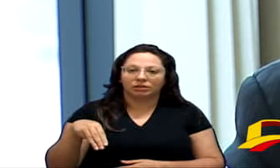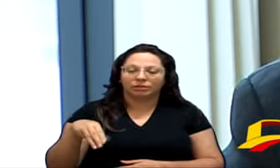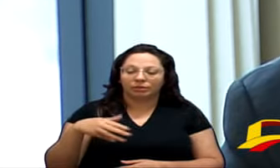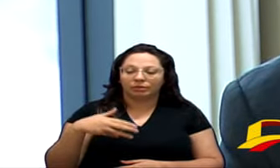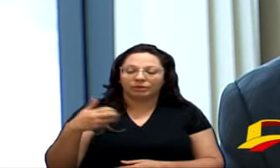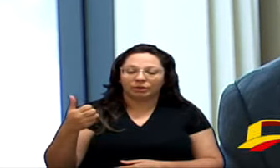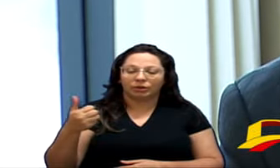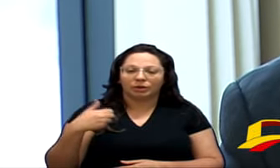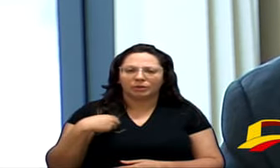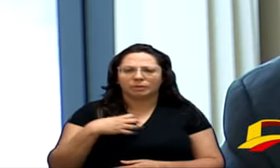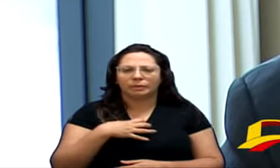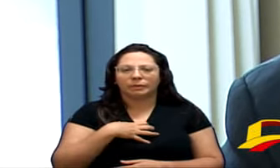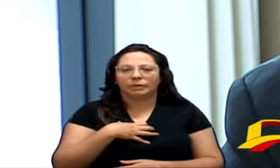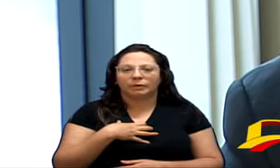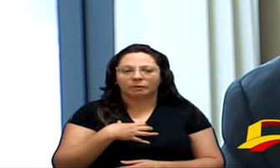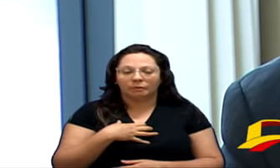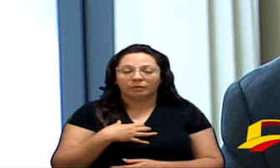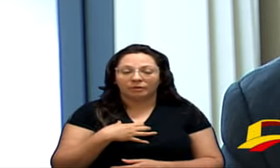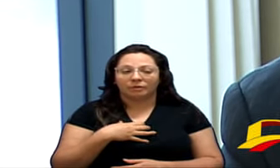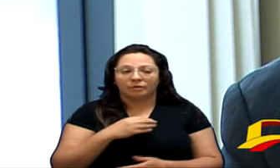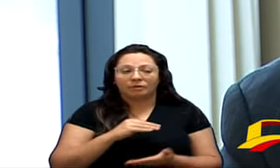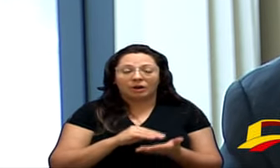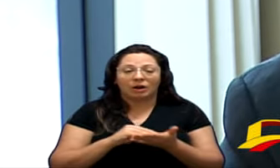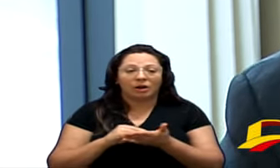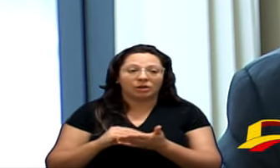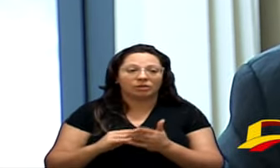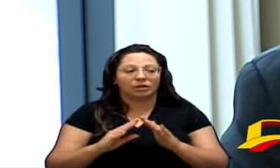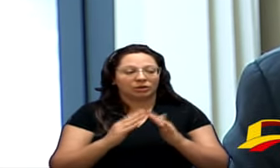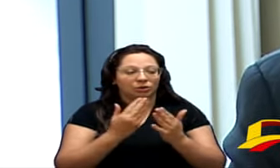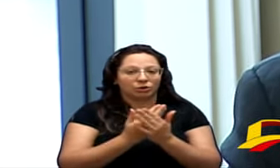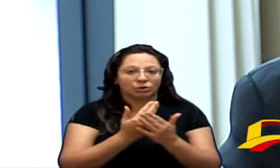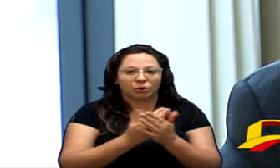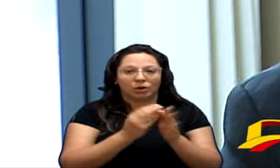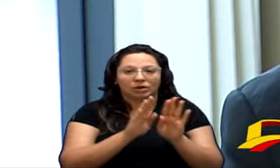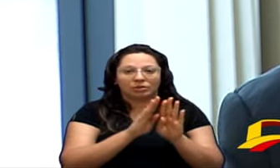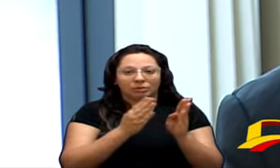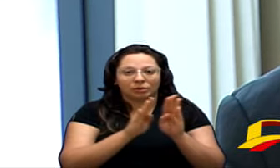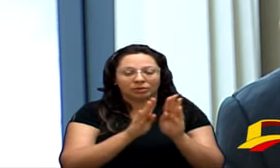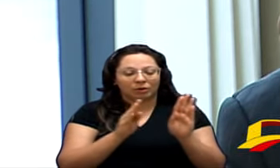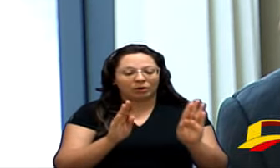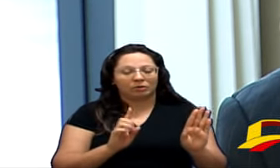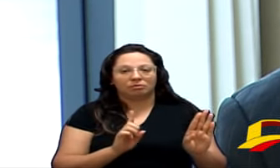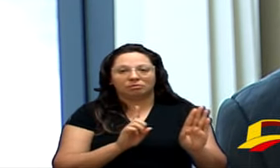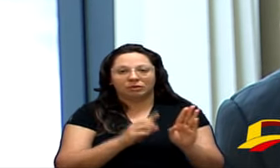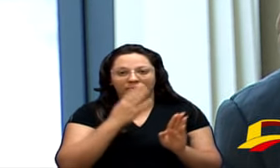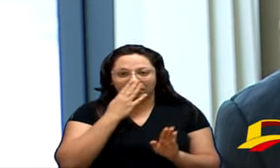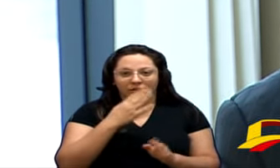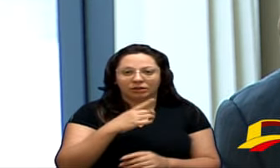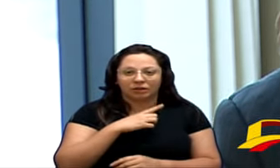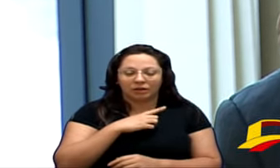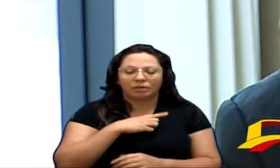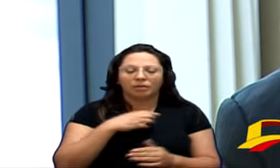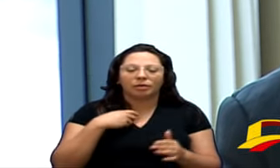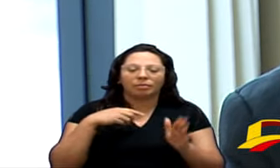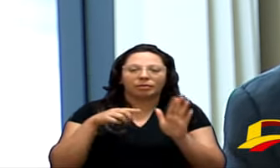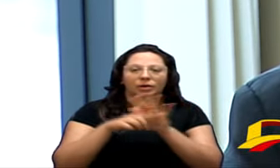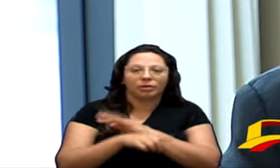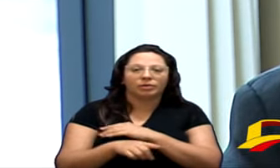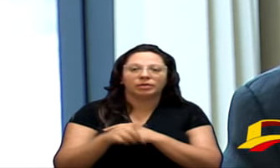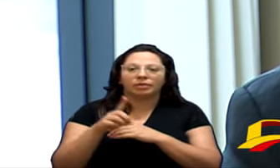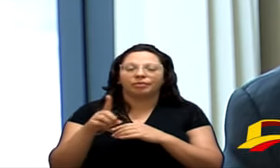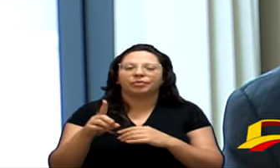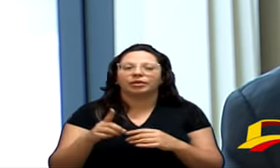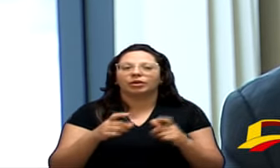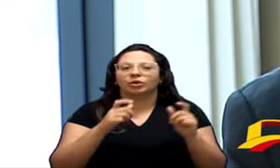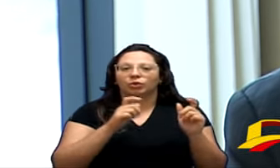muito feliz Sinto muito falta da GCM na porta das escolas e a minha pergunta é sobre os postos policiais que implantados aí